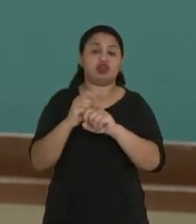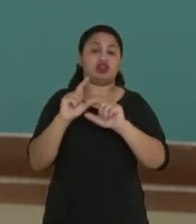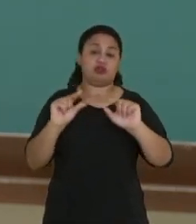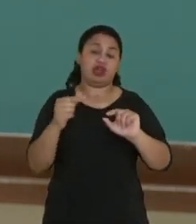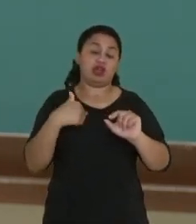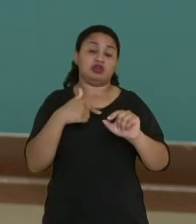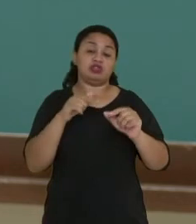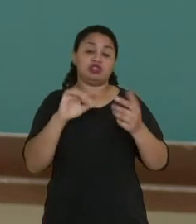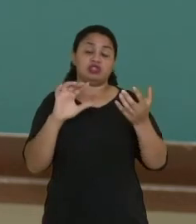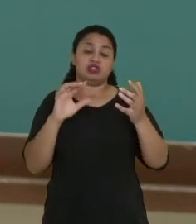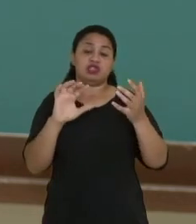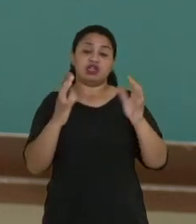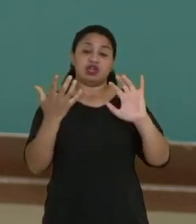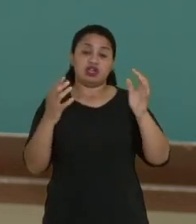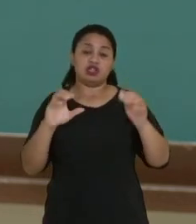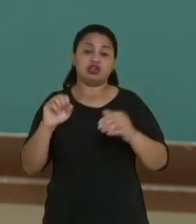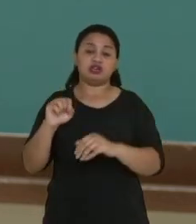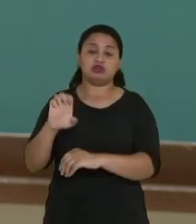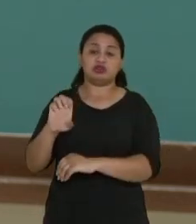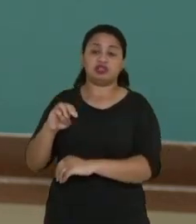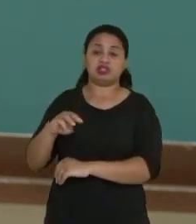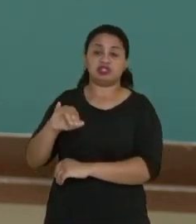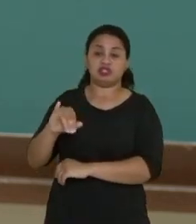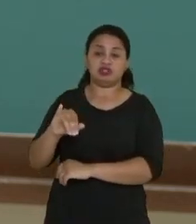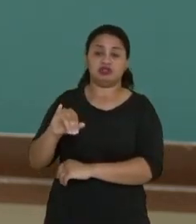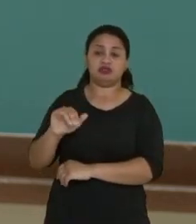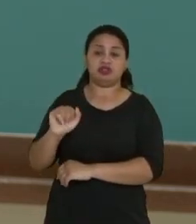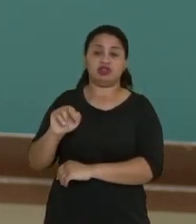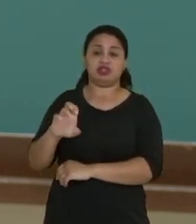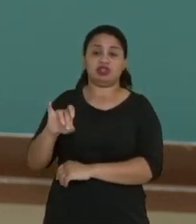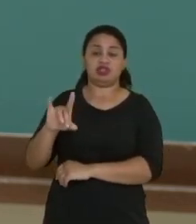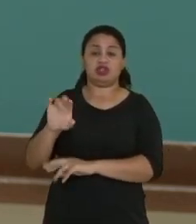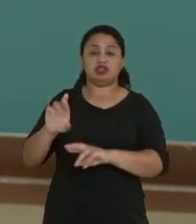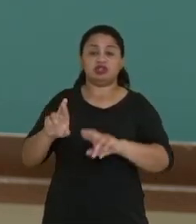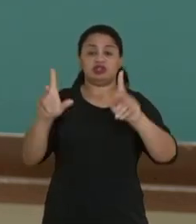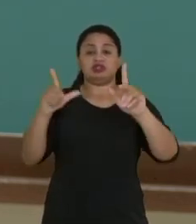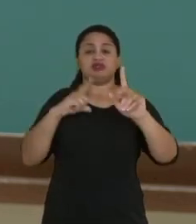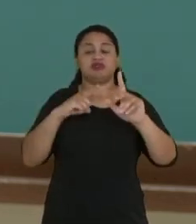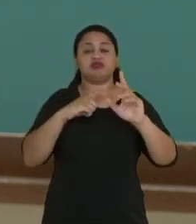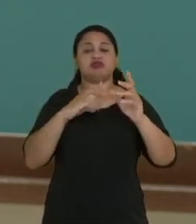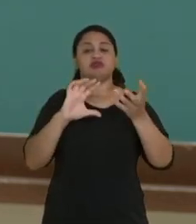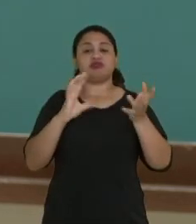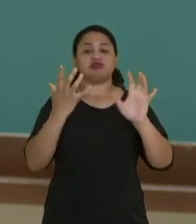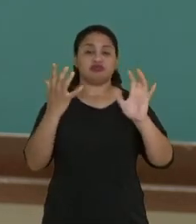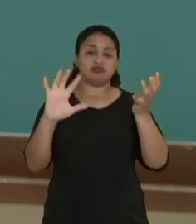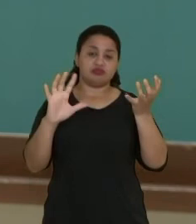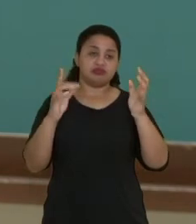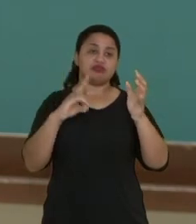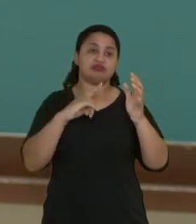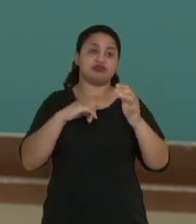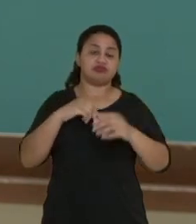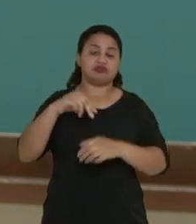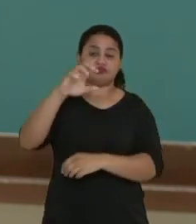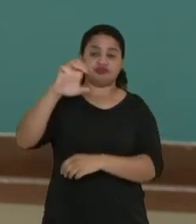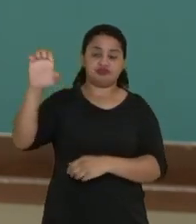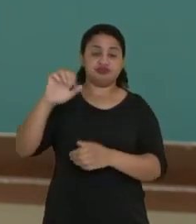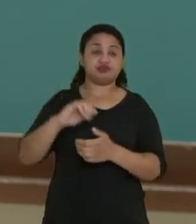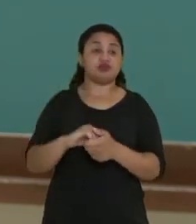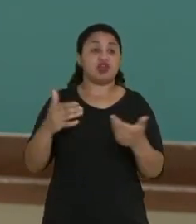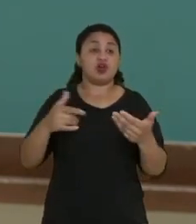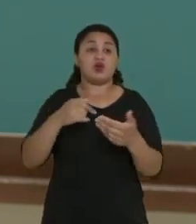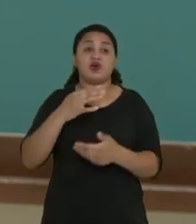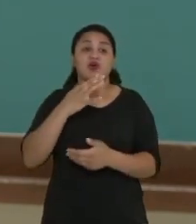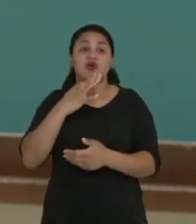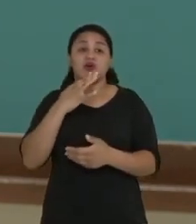clima semiárido, né? Então são características dessas divisões climáticas que nós temos ali na região Nordeste. E aí vamos